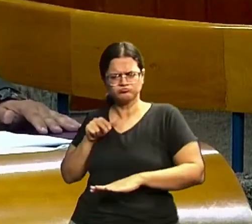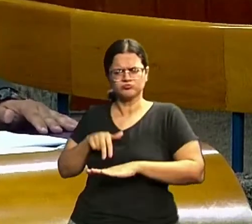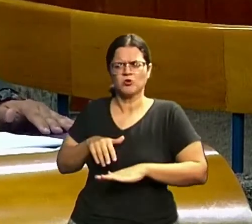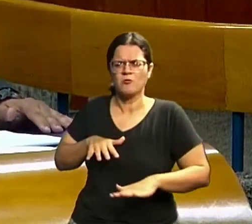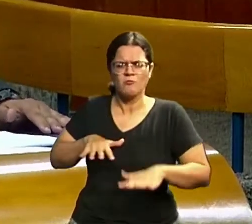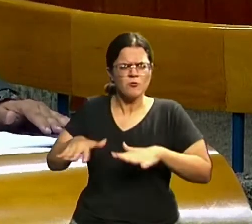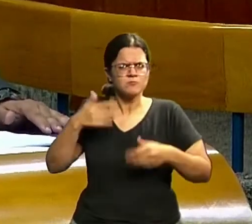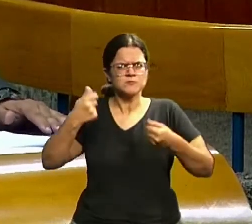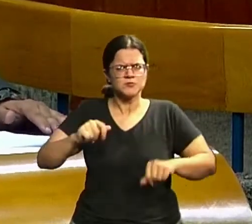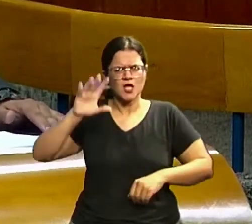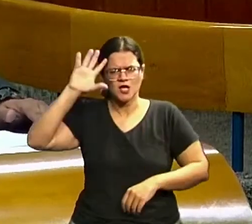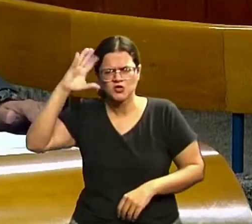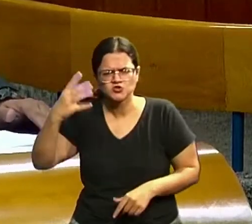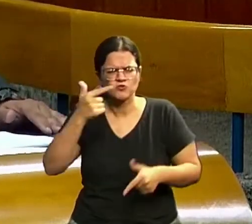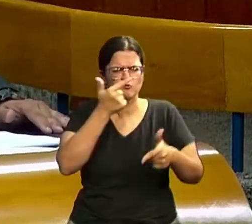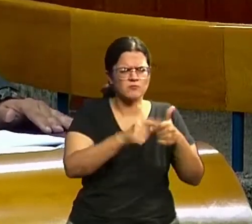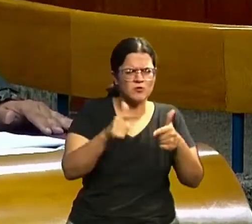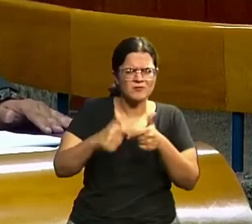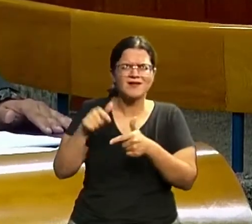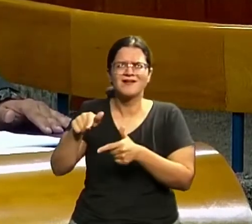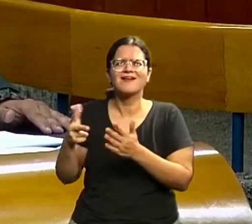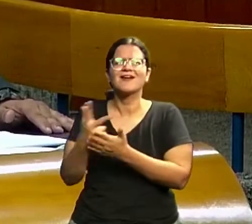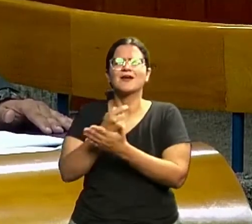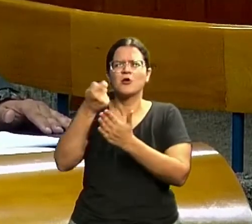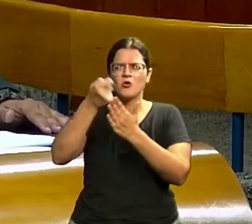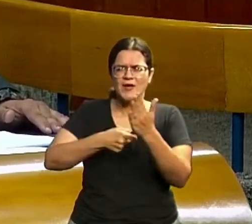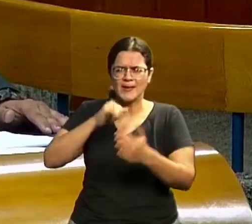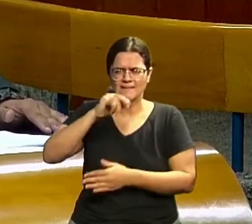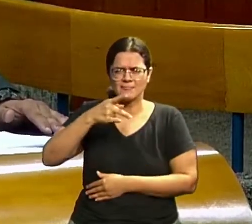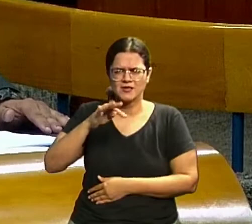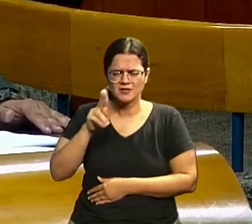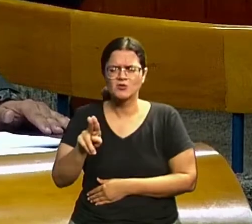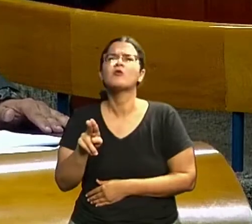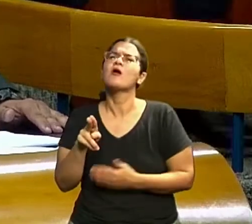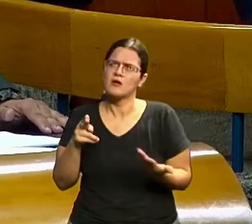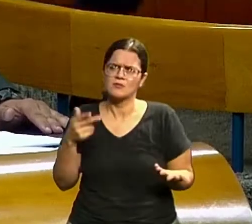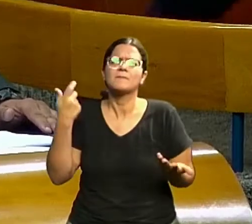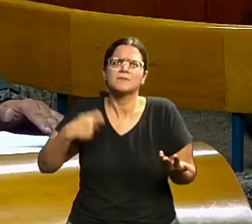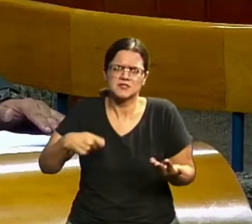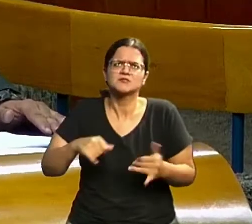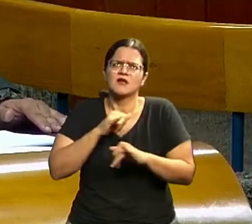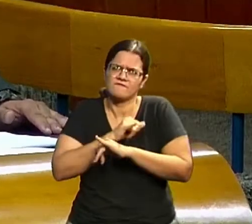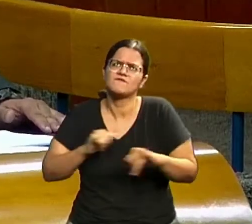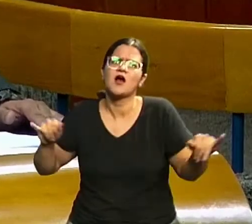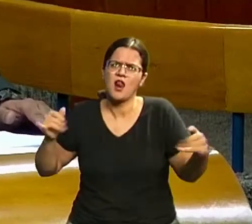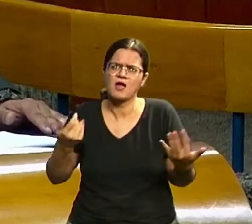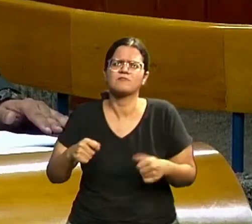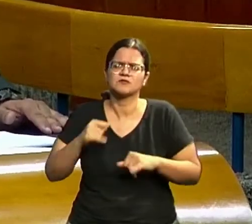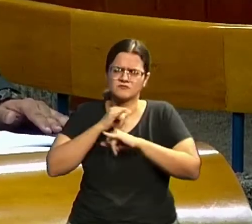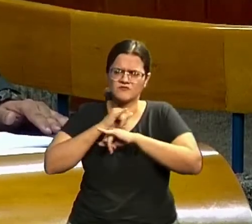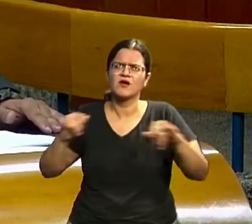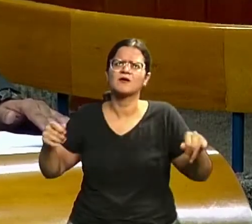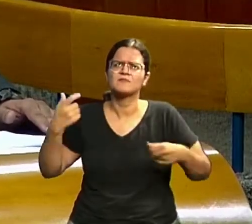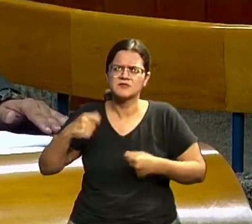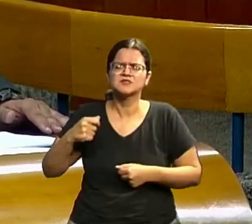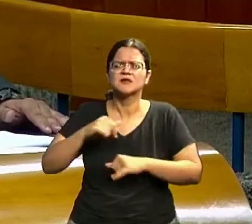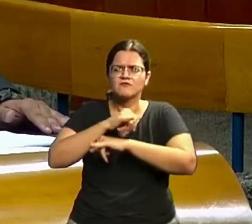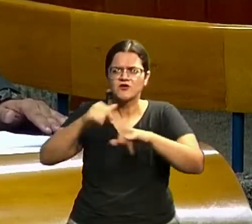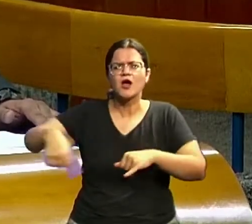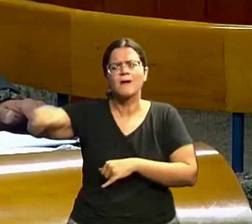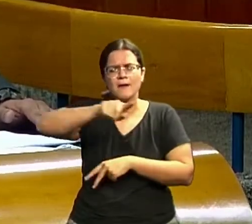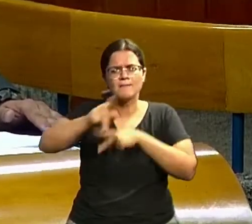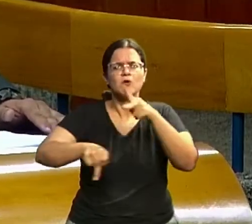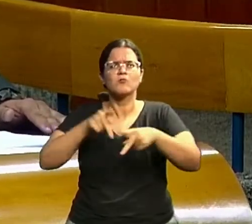para poder corrigir o que foi feito no Código Tributário Municipal, isso tem que ser falado, vereador William Veloso. Isso tem que chegar